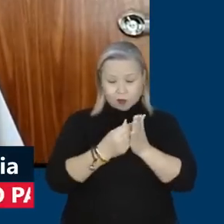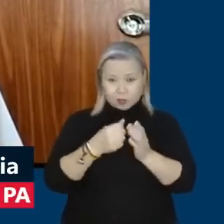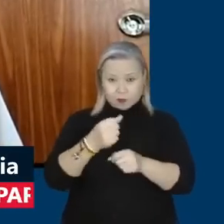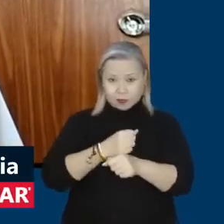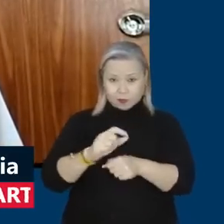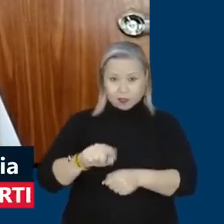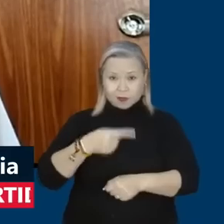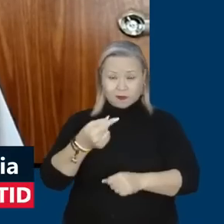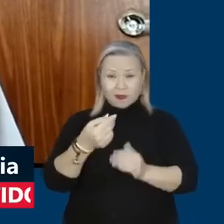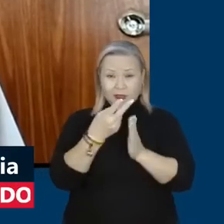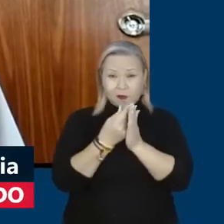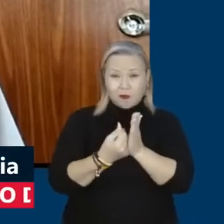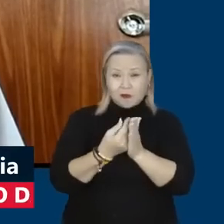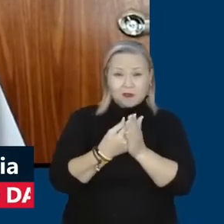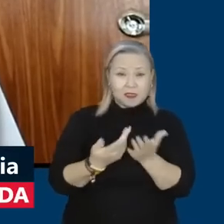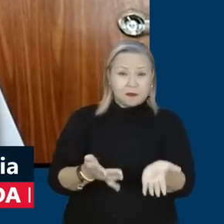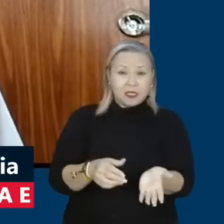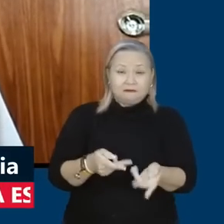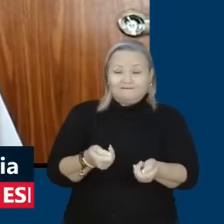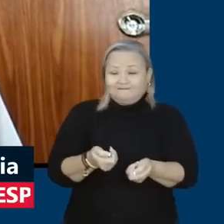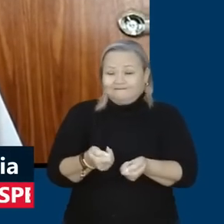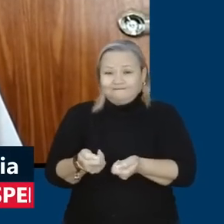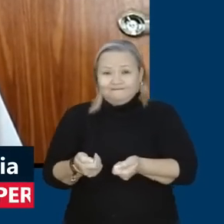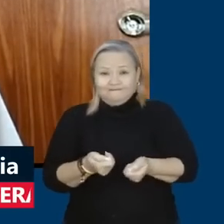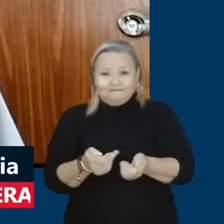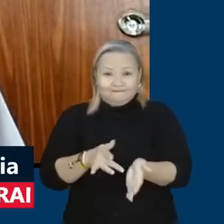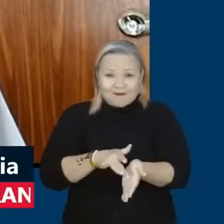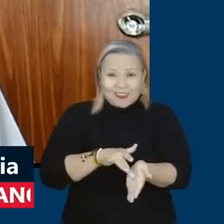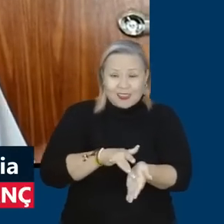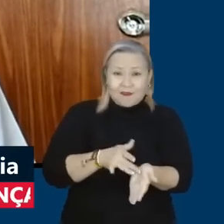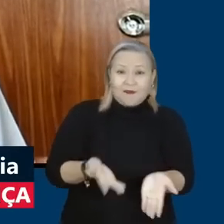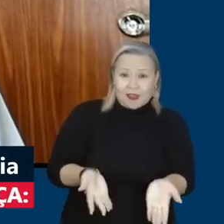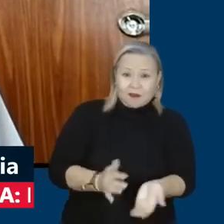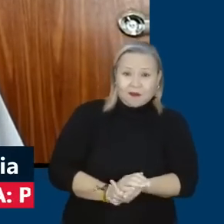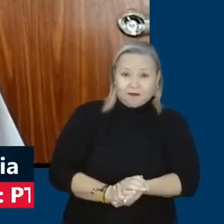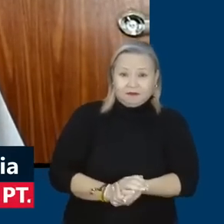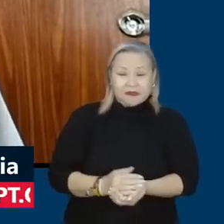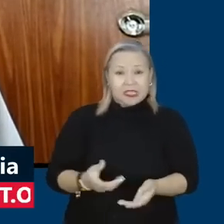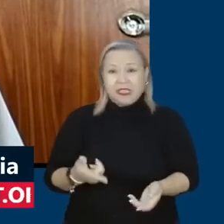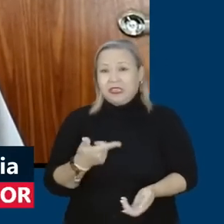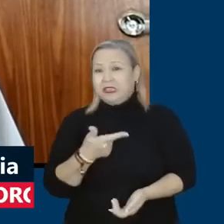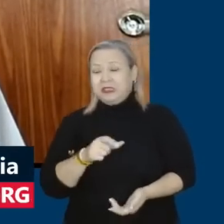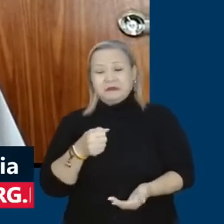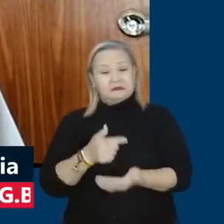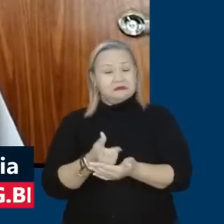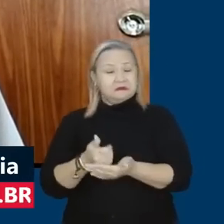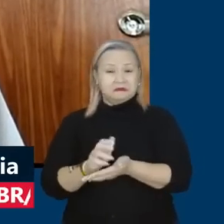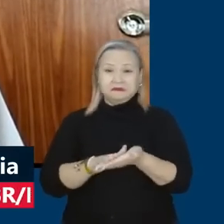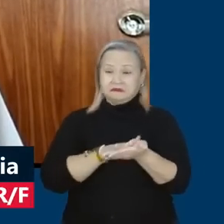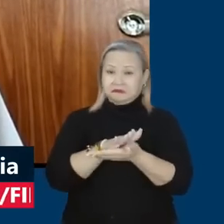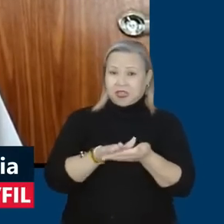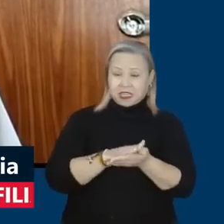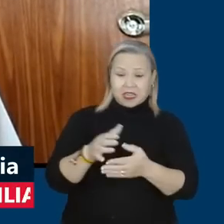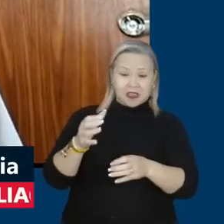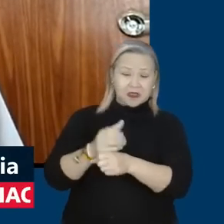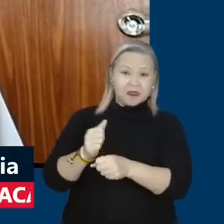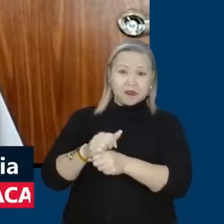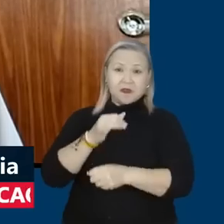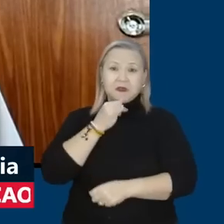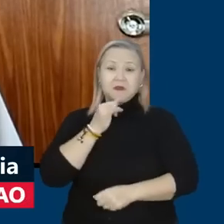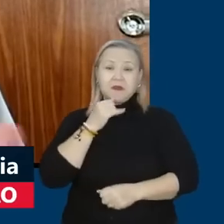é um orçamento de ficção. Mesmo assim, esse orçamento não cabe nada, não consegue pagar nada. E contas como, por